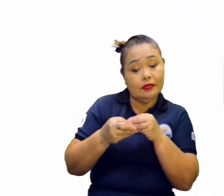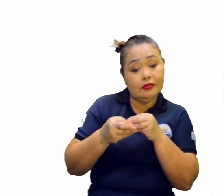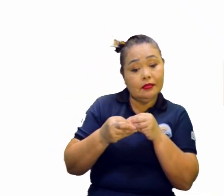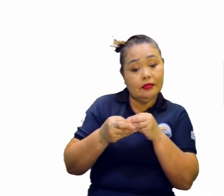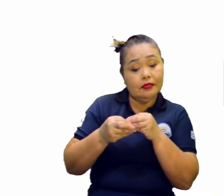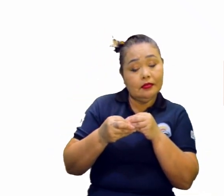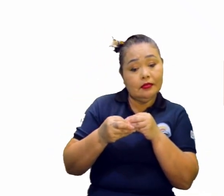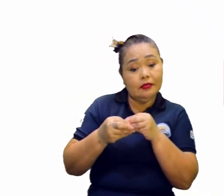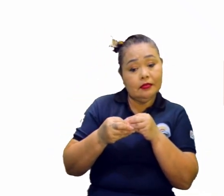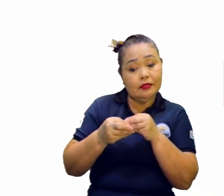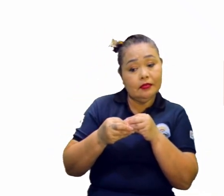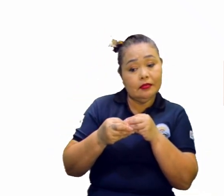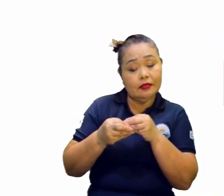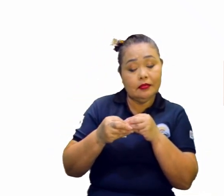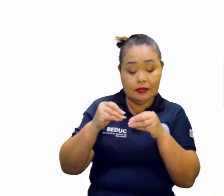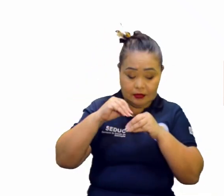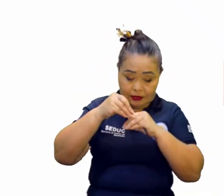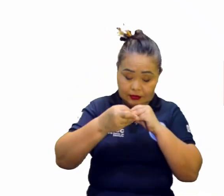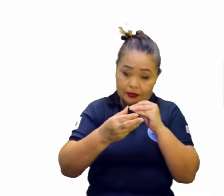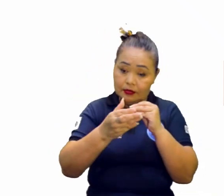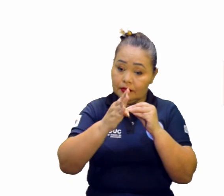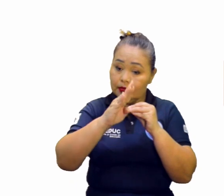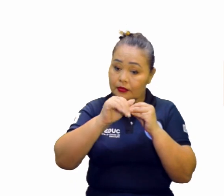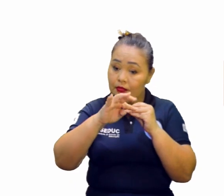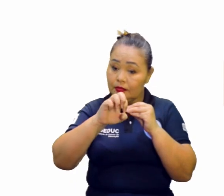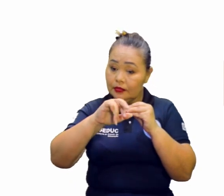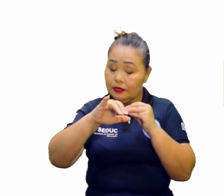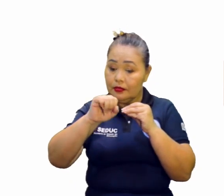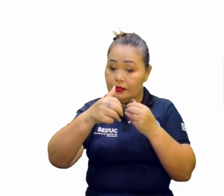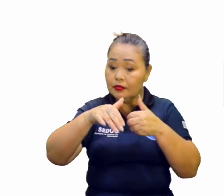os organismos bacterianos ali presentes nesse solo, tá?